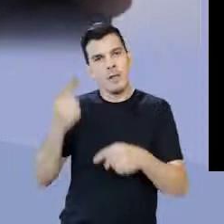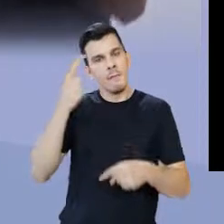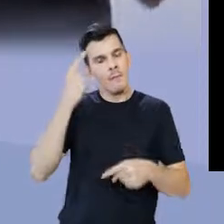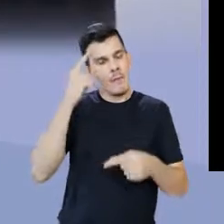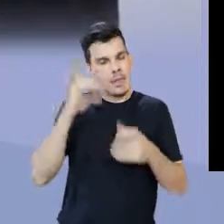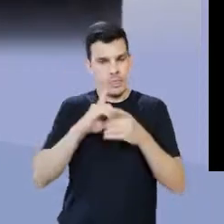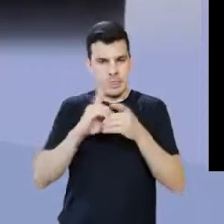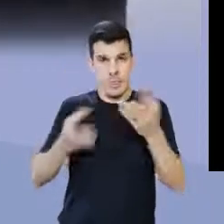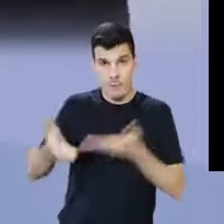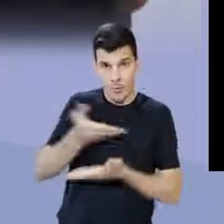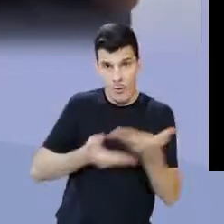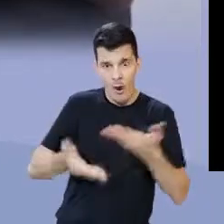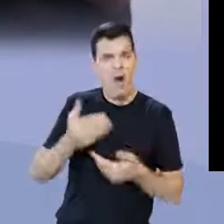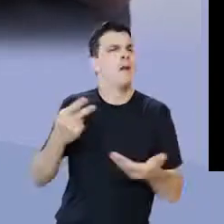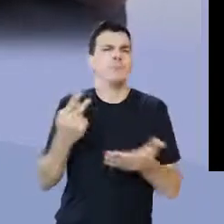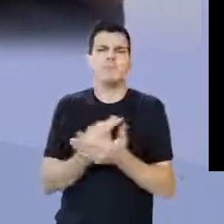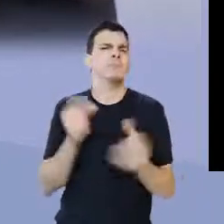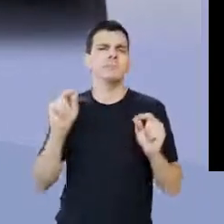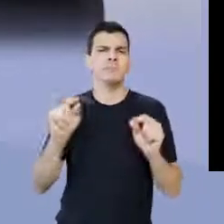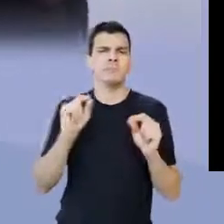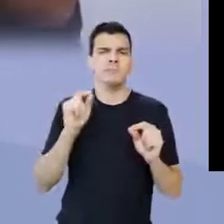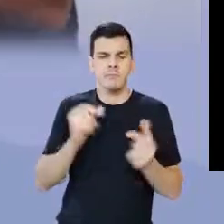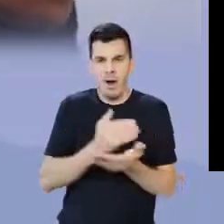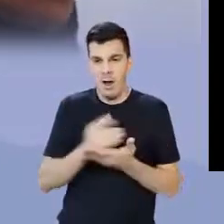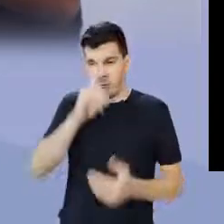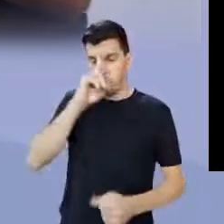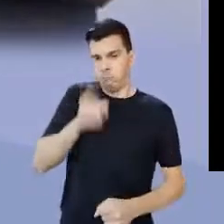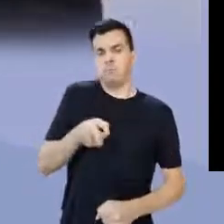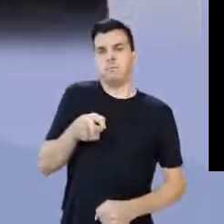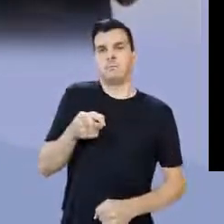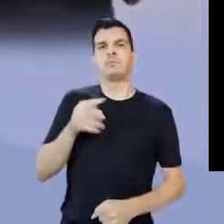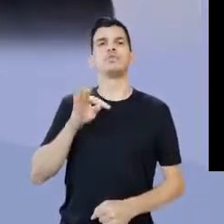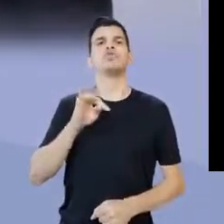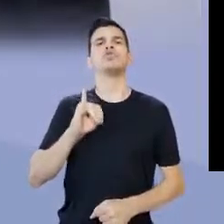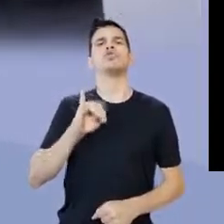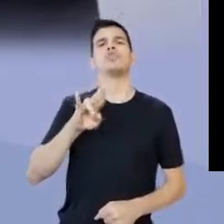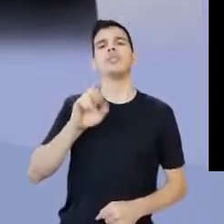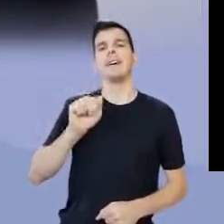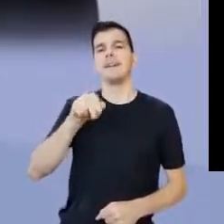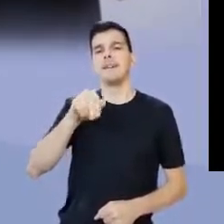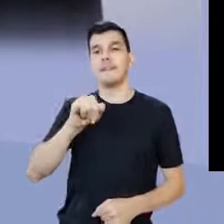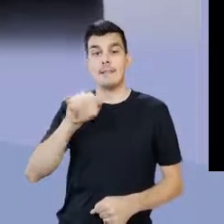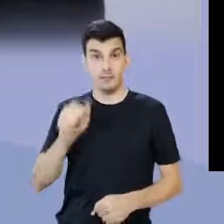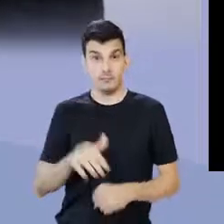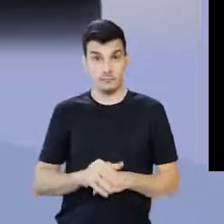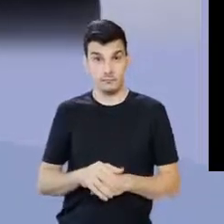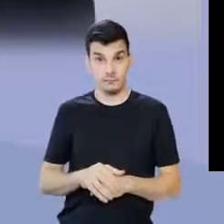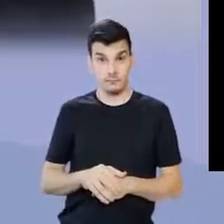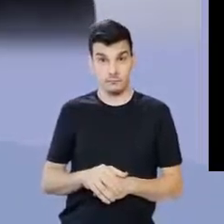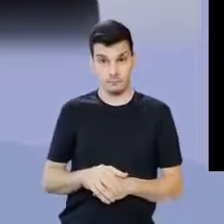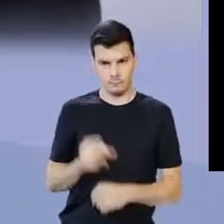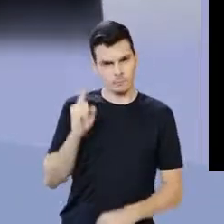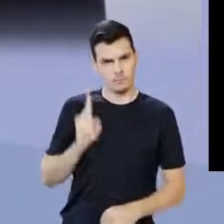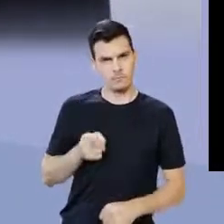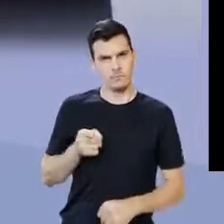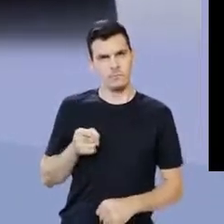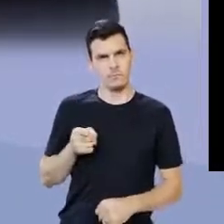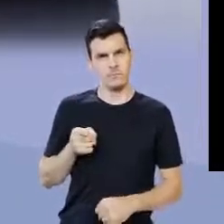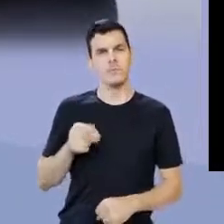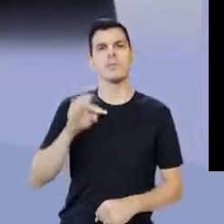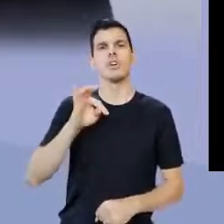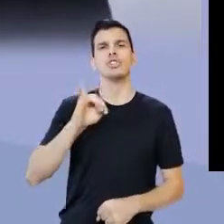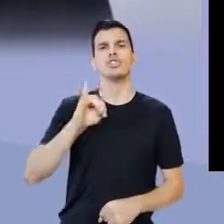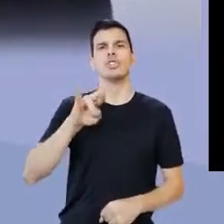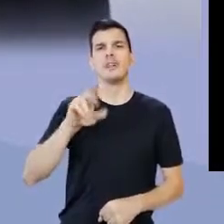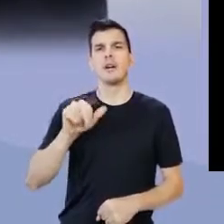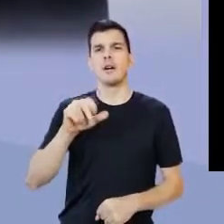democracia surgida, ela surgiu através de tirania. E quem eram os tirânicos? O próprio Cristo era um tirano. Tirano era um